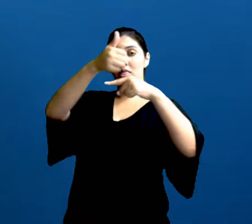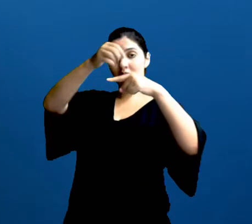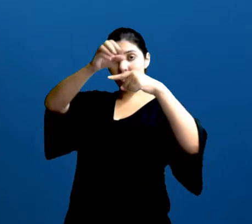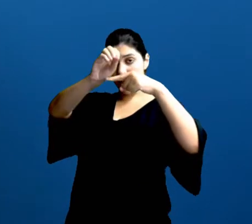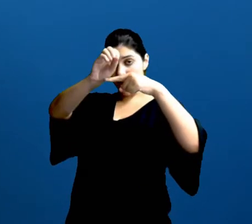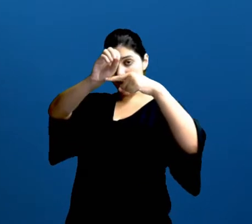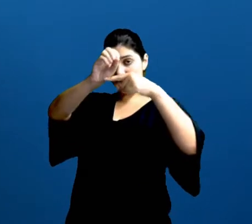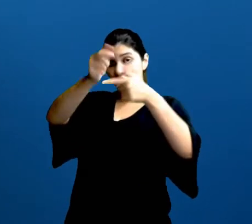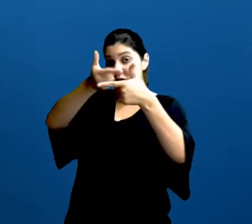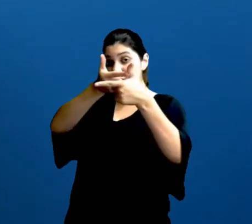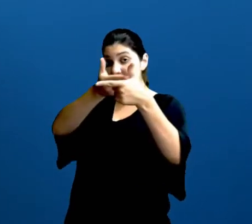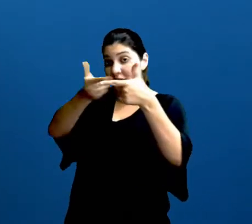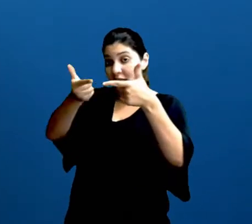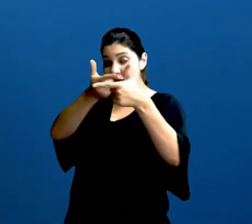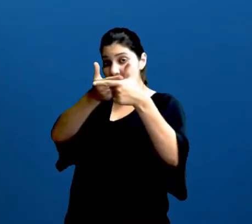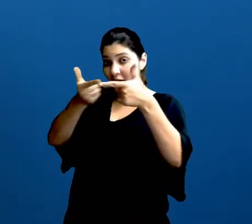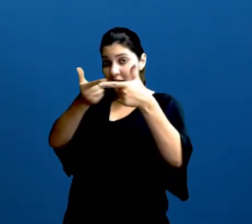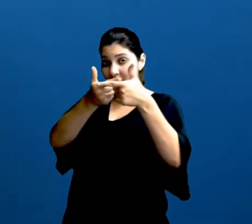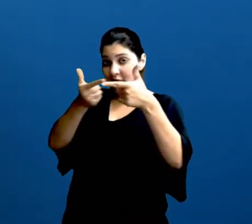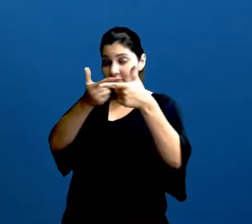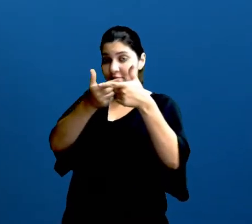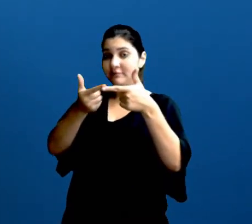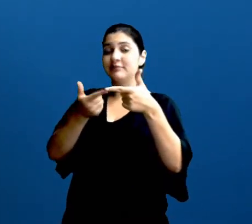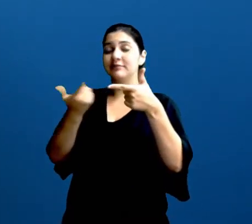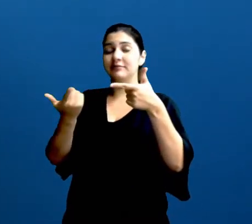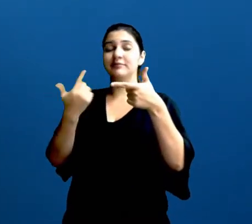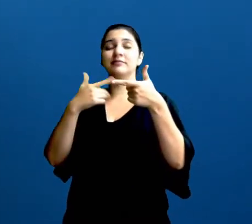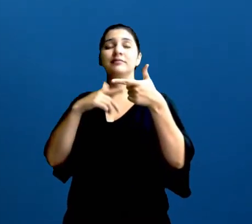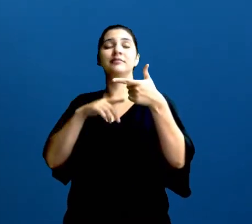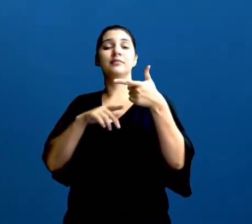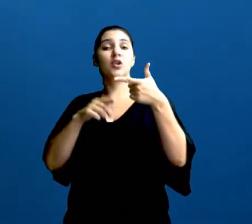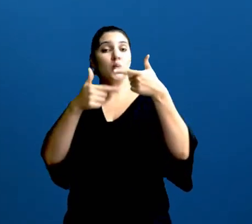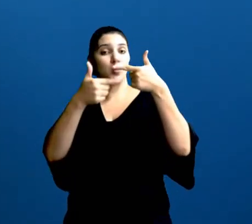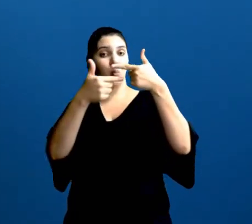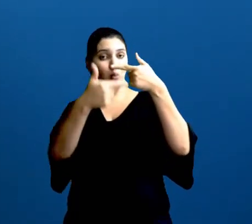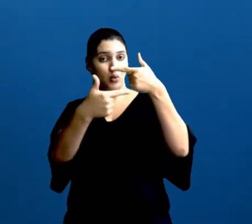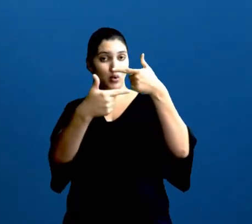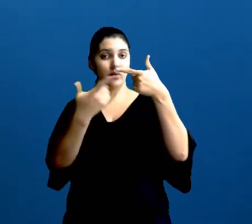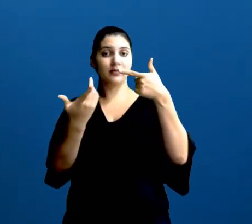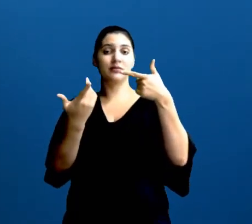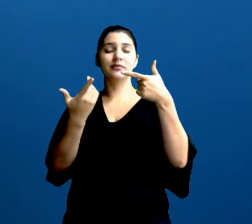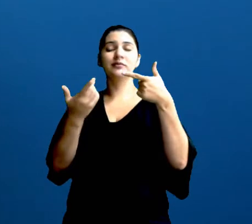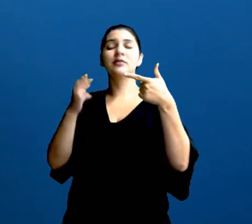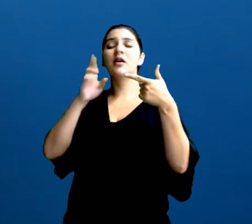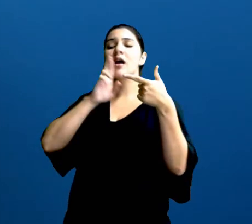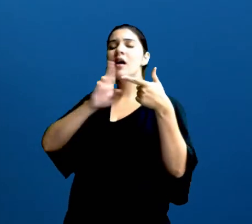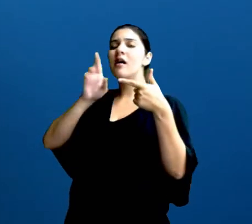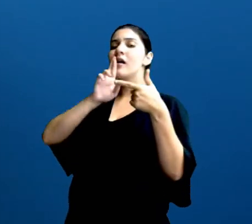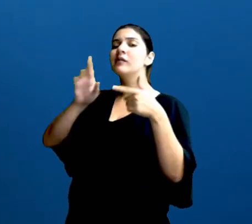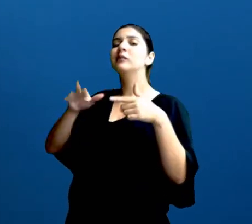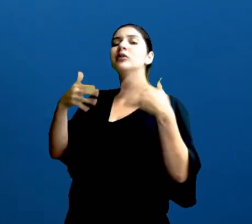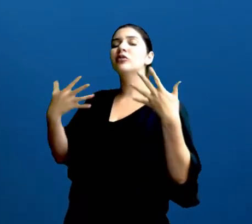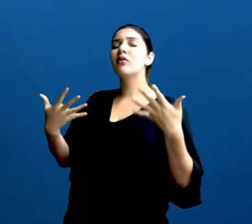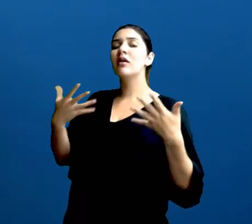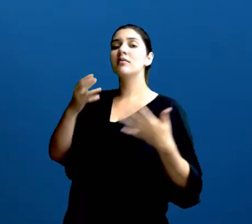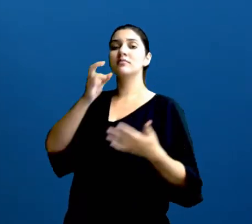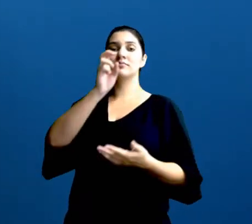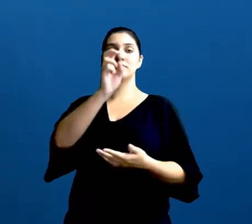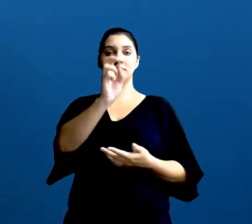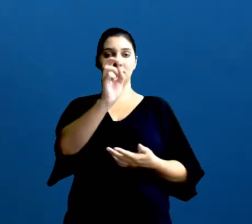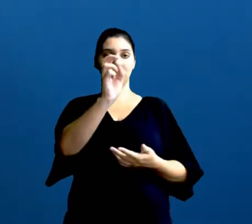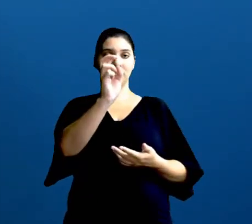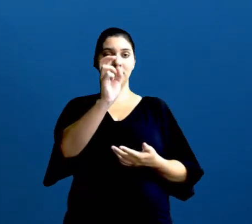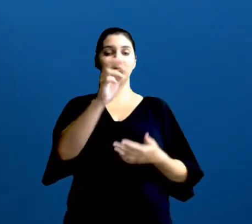vou dividir, né? O divisor, né? 2 vai dar um resultado